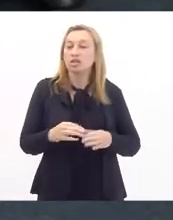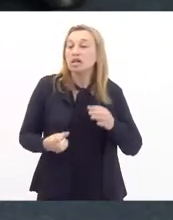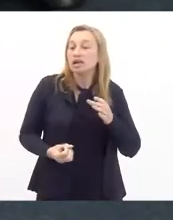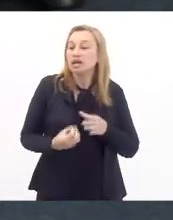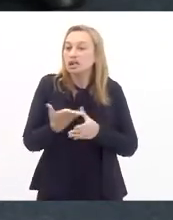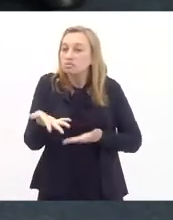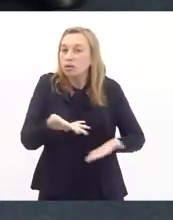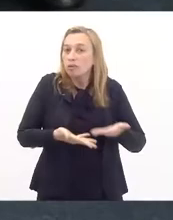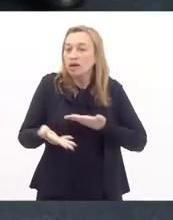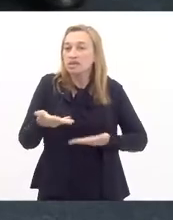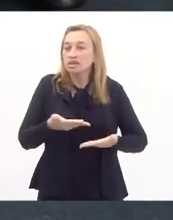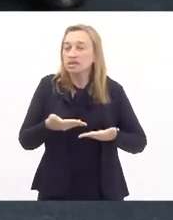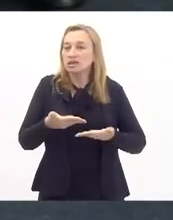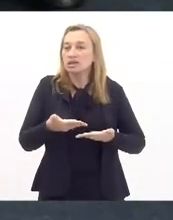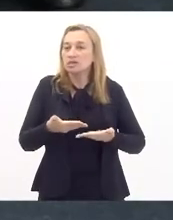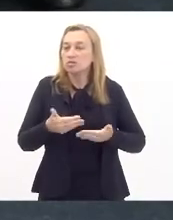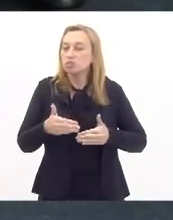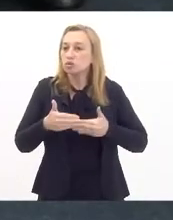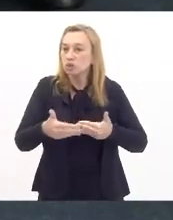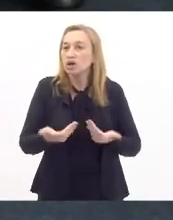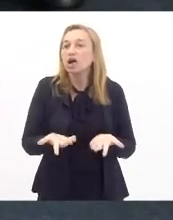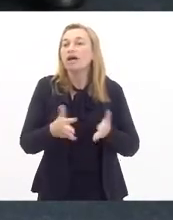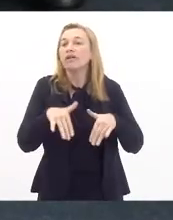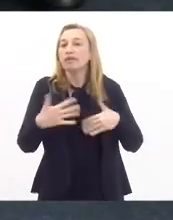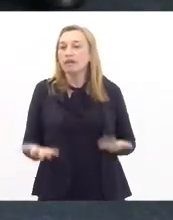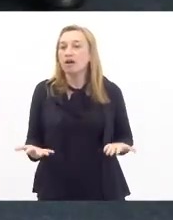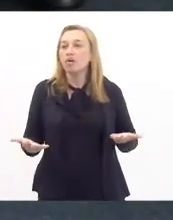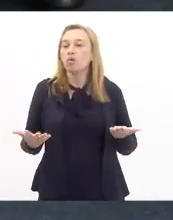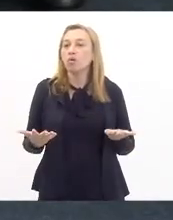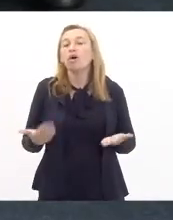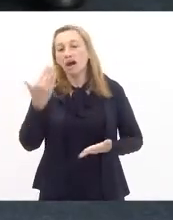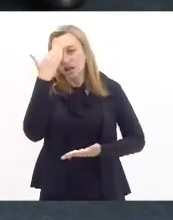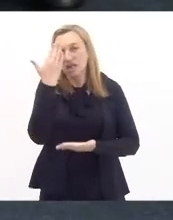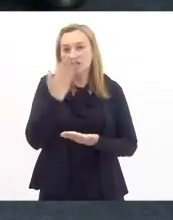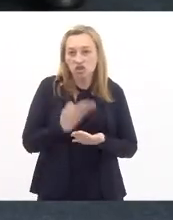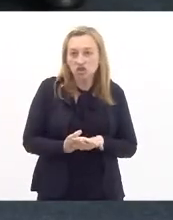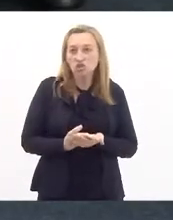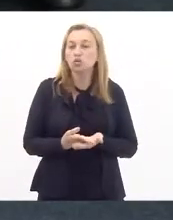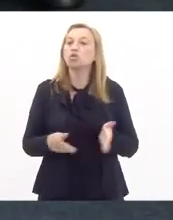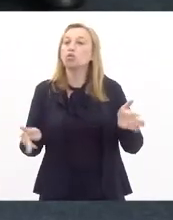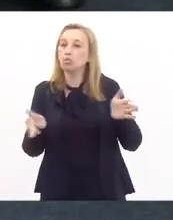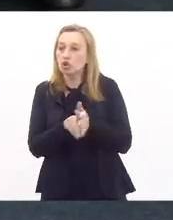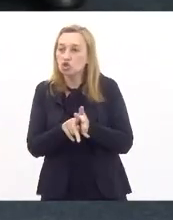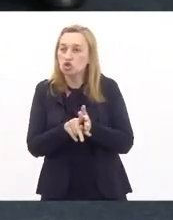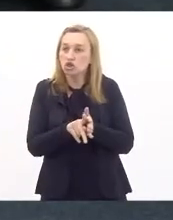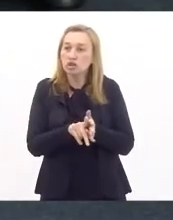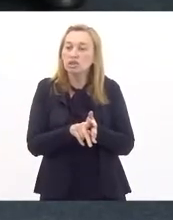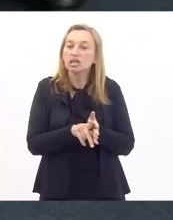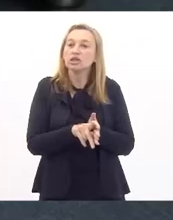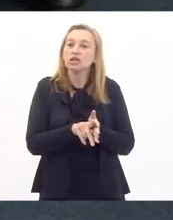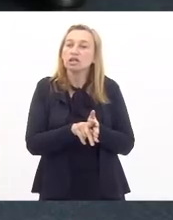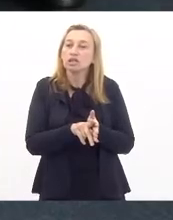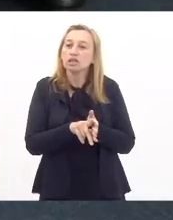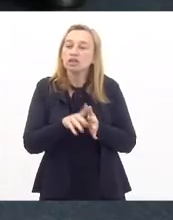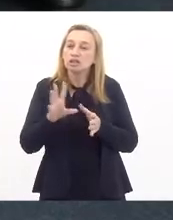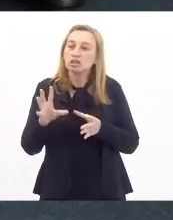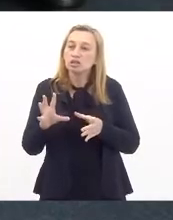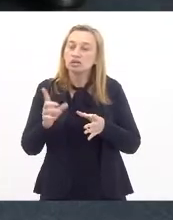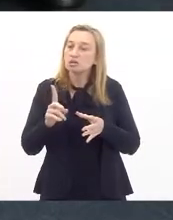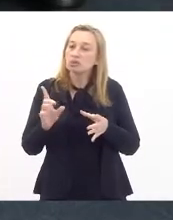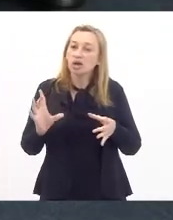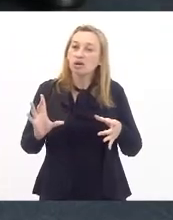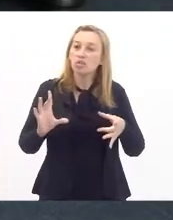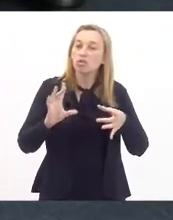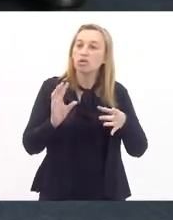de uma parceria app toada então acredito que aí o projeto ele está em consonância com a nossa legislação